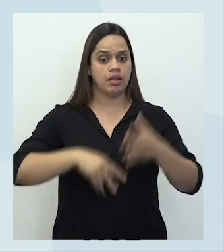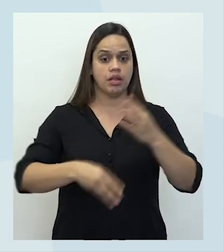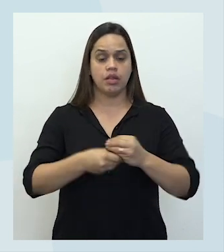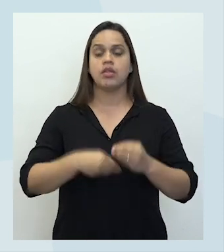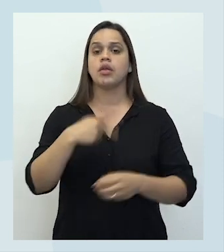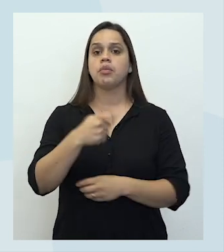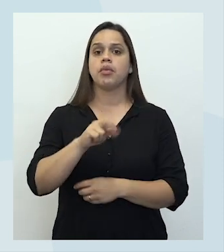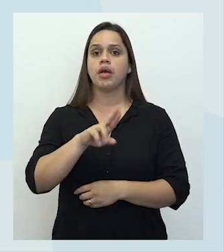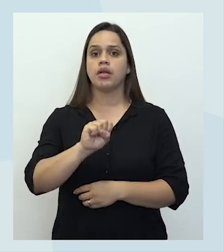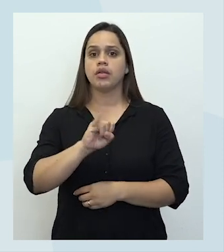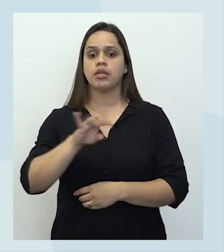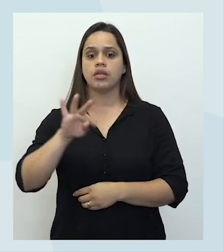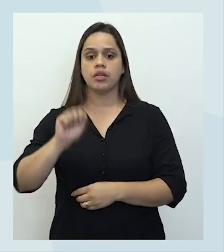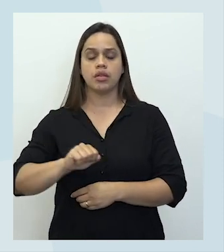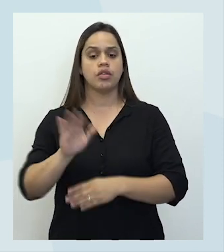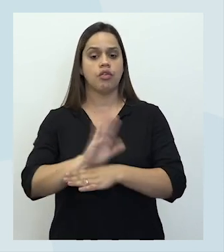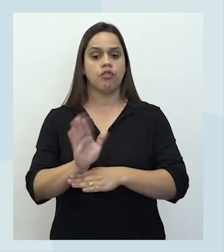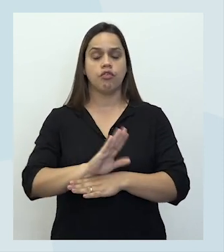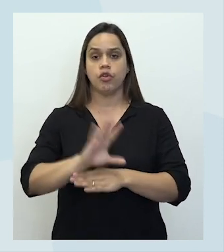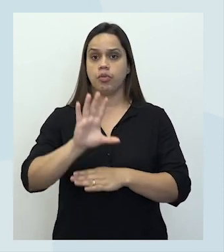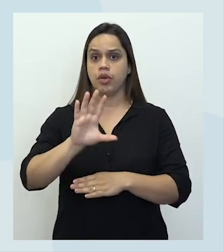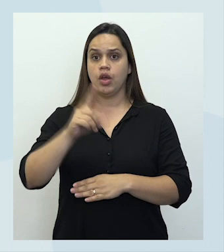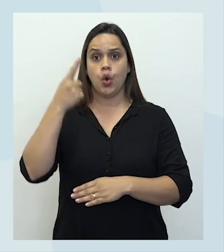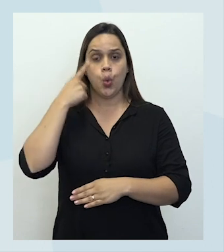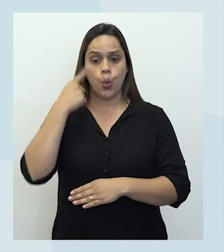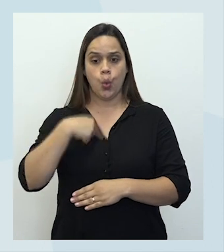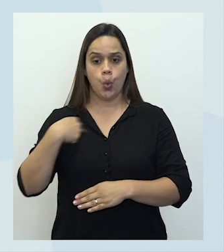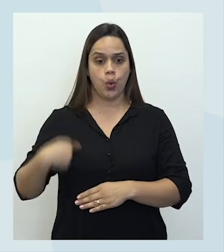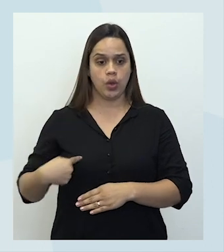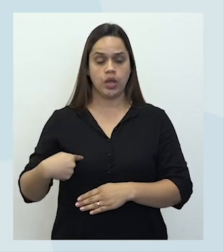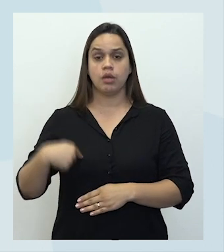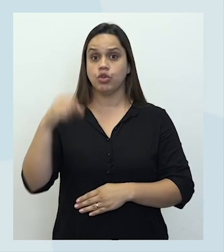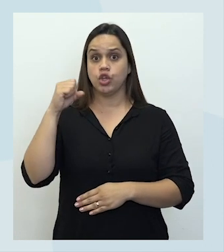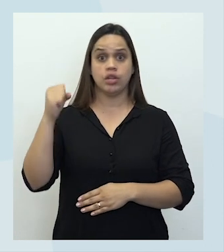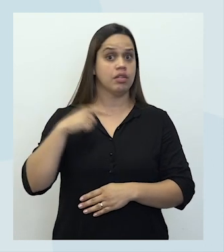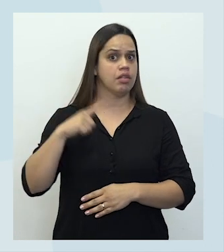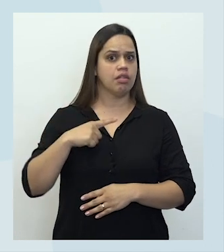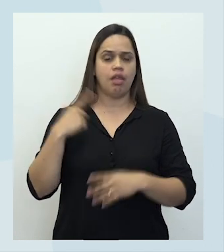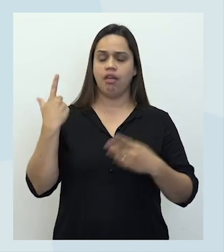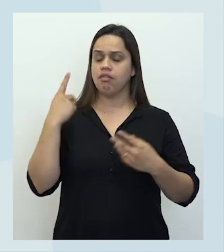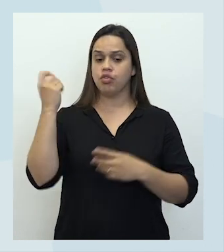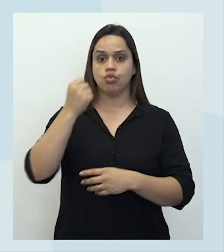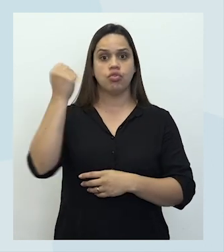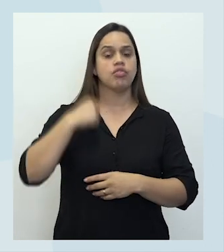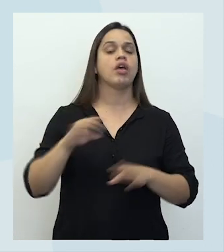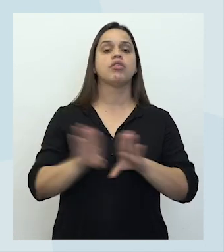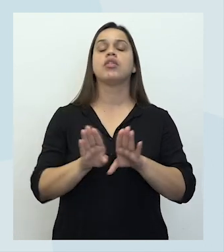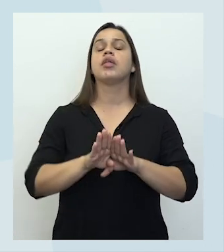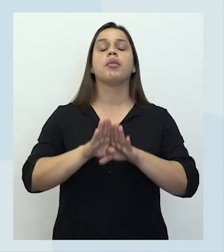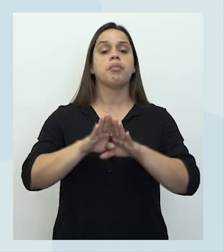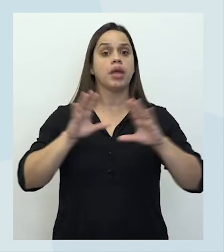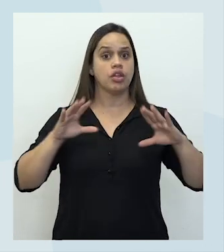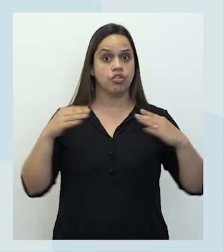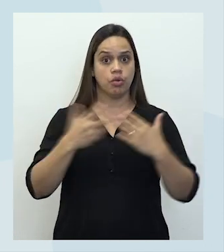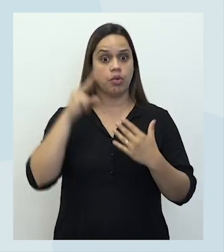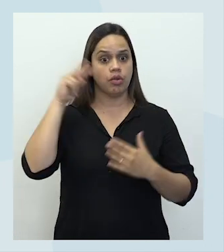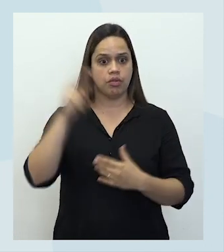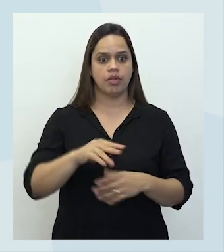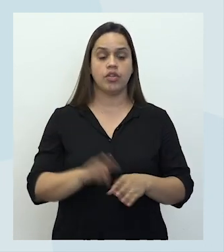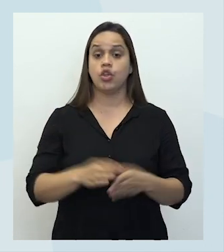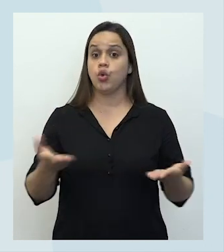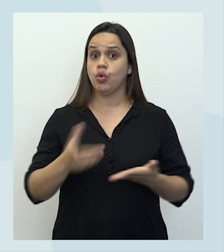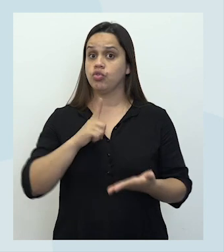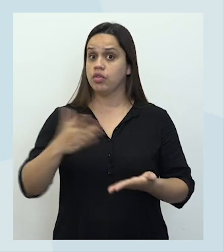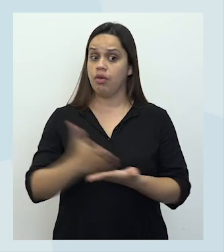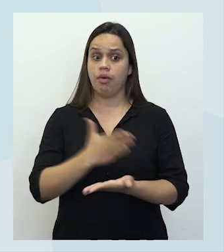coreano de grande sucesso de público e de crítica. Isso nós fechamos na aula passada. E hoje nós estamos aí com o